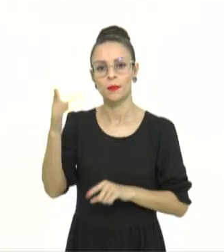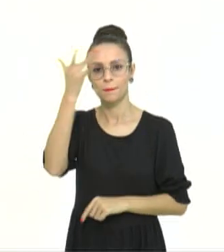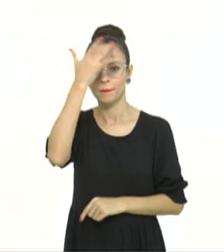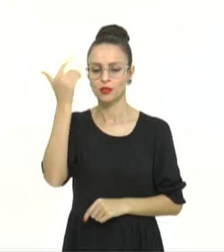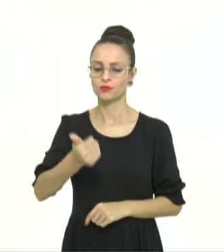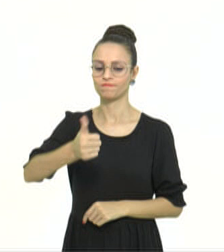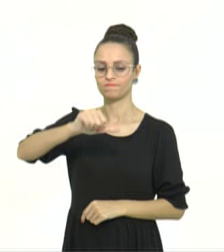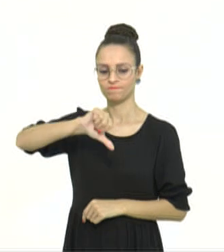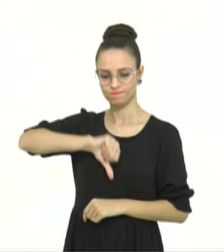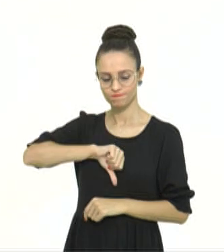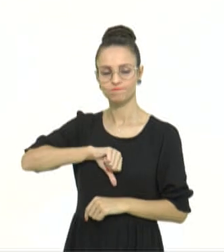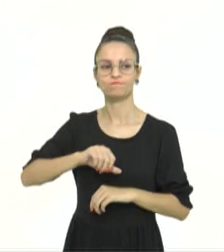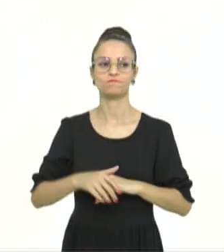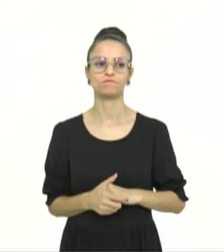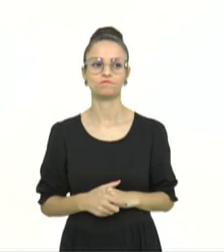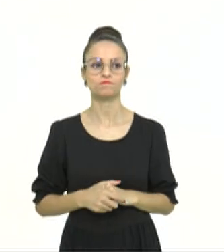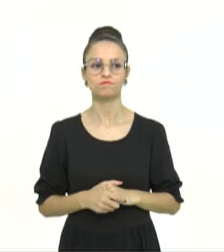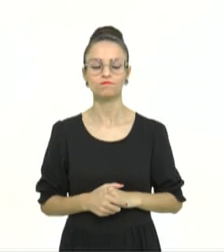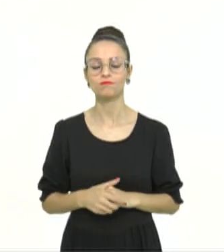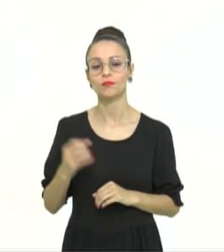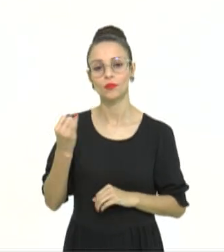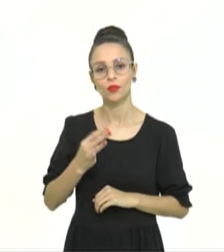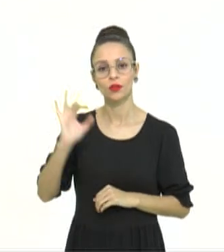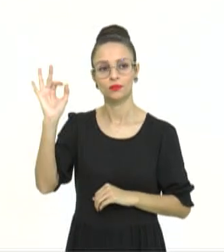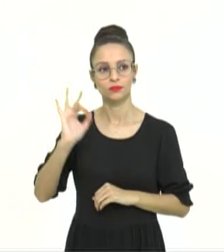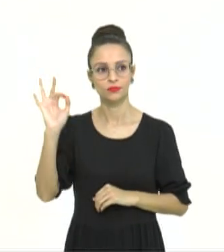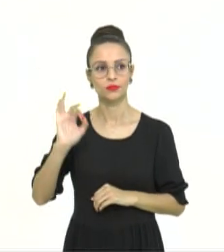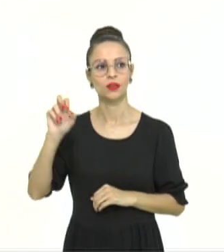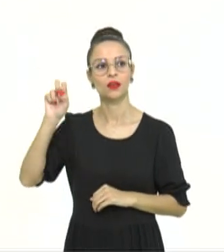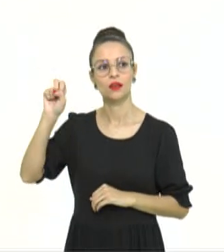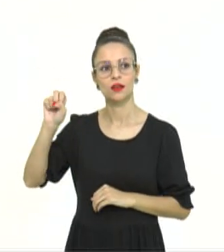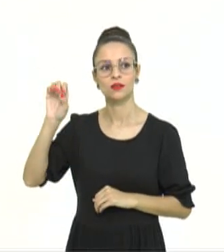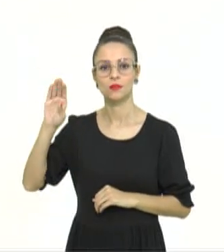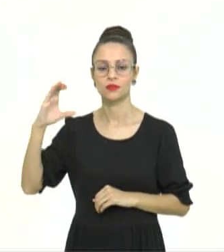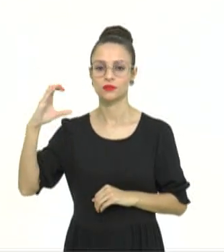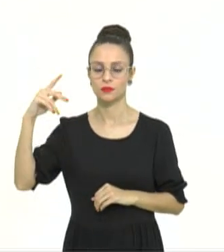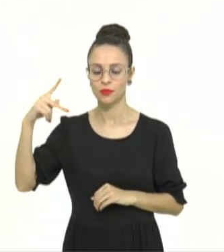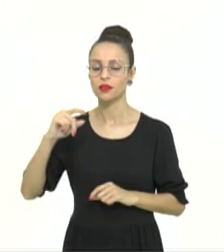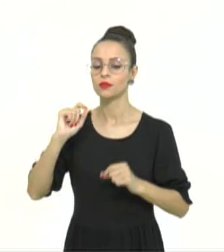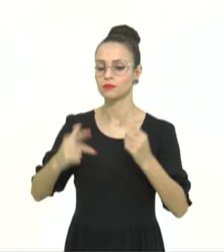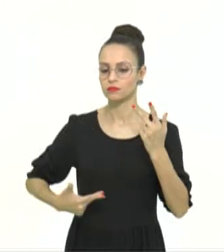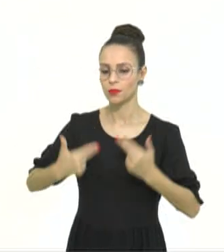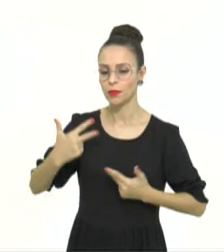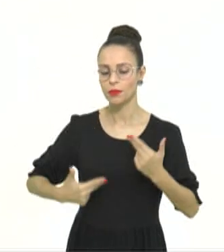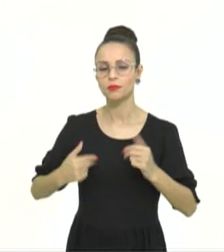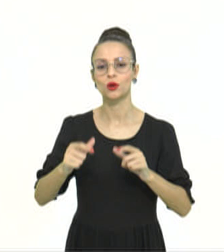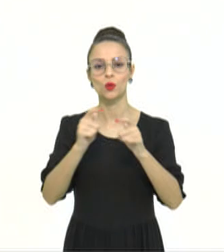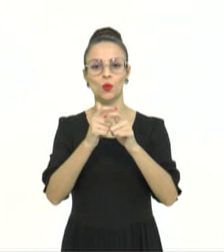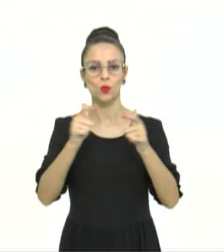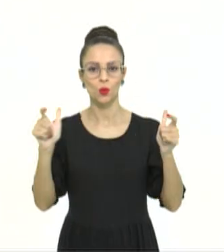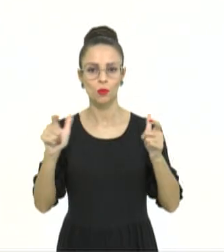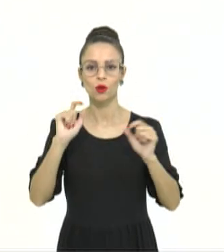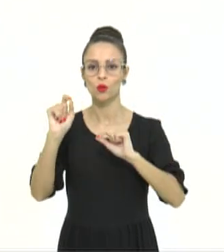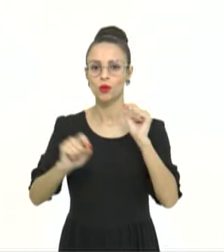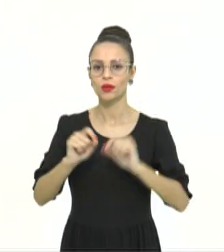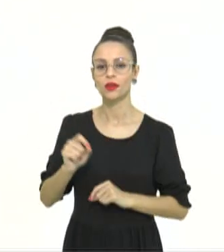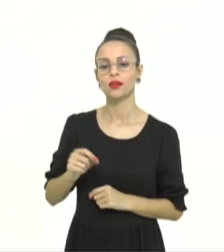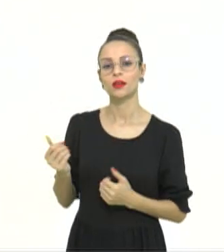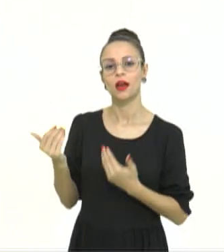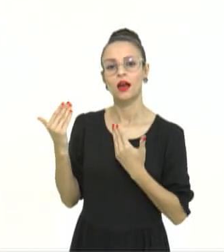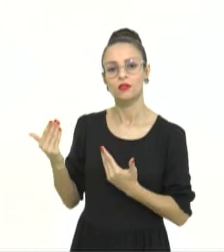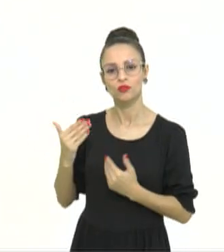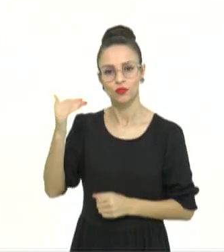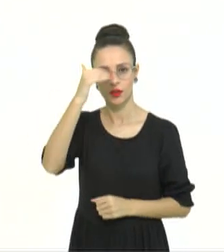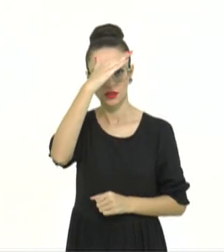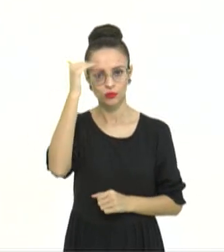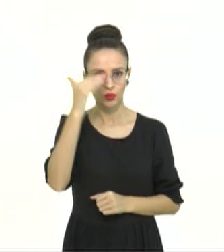autoestima. E alguns dados estatísticos da Sociedade Brasileira de Cirurgias Plásticas falam que tem aumentado cada vez mais o número de